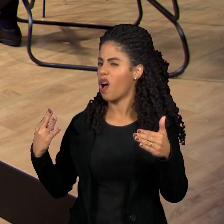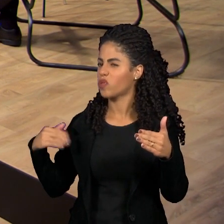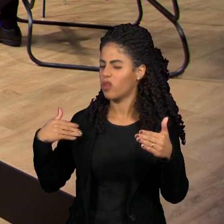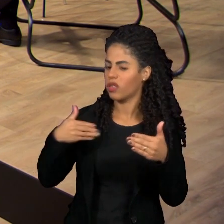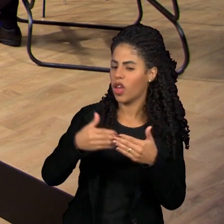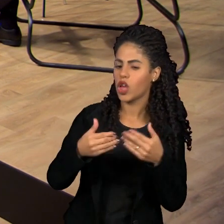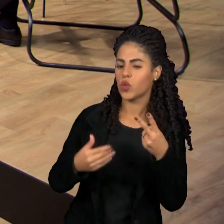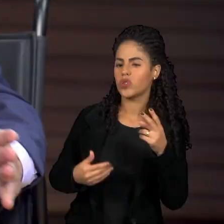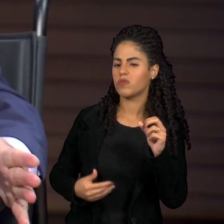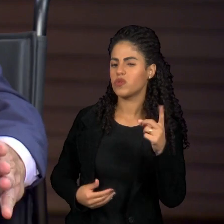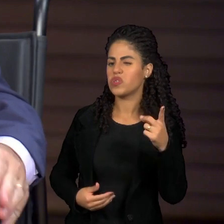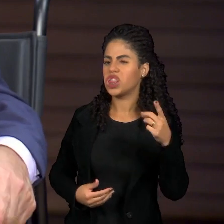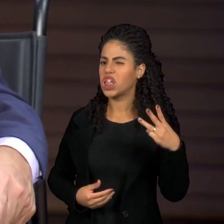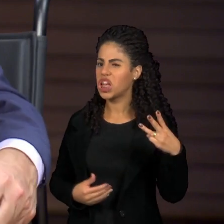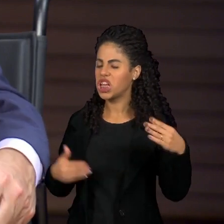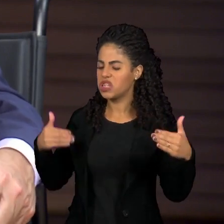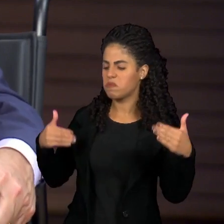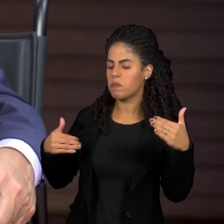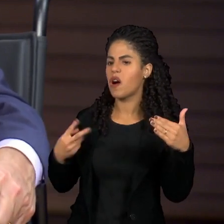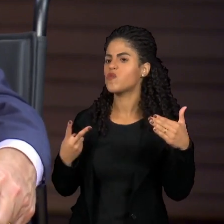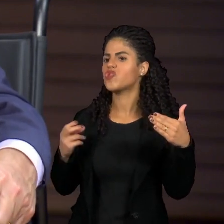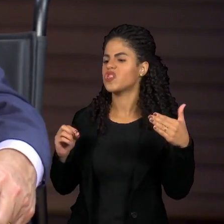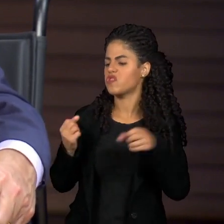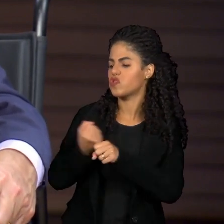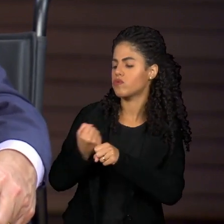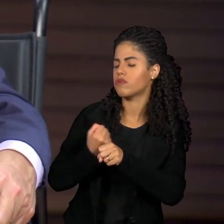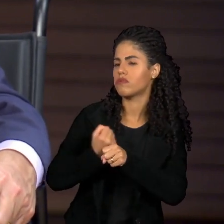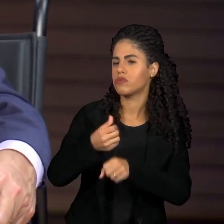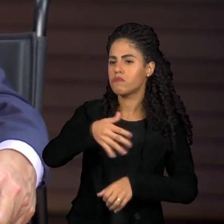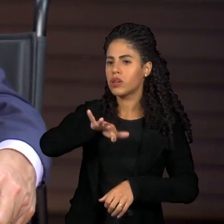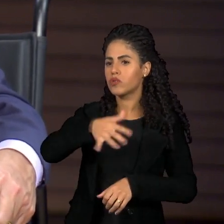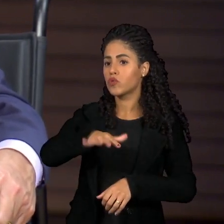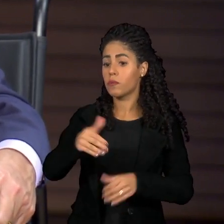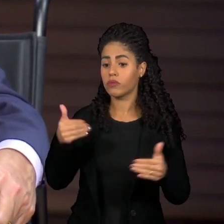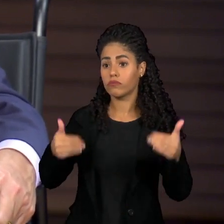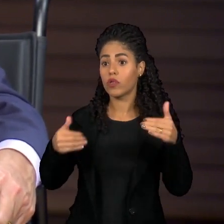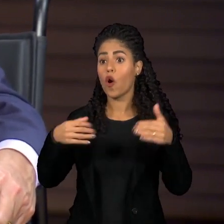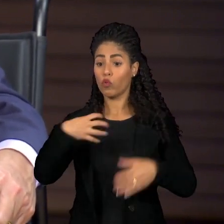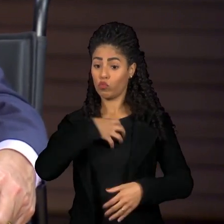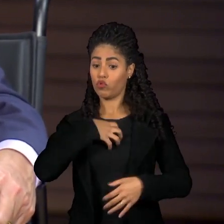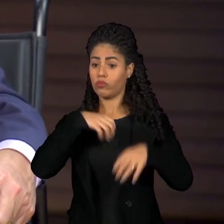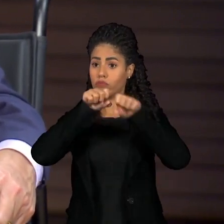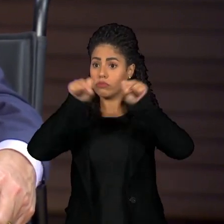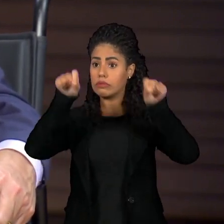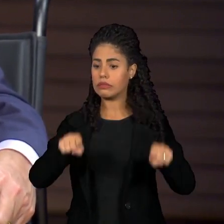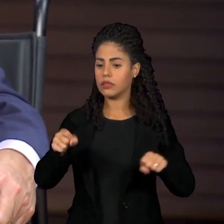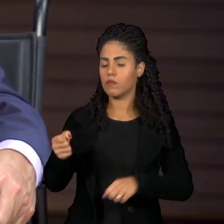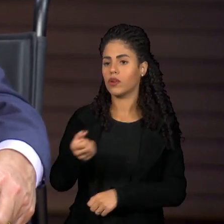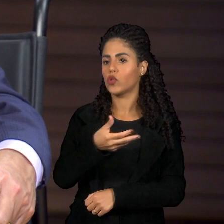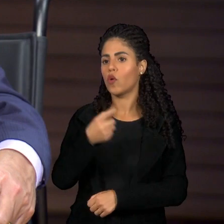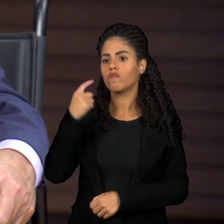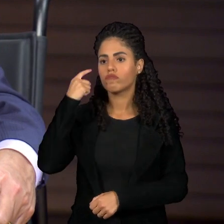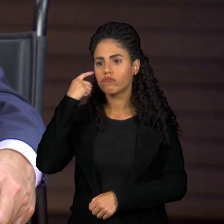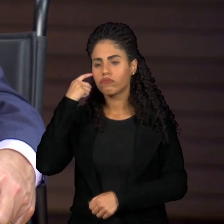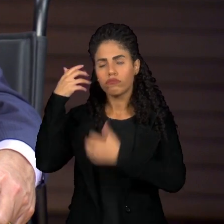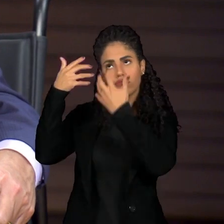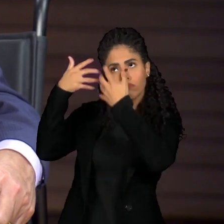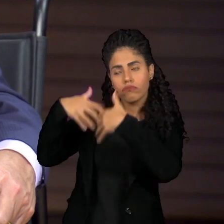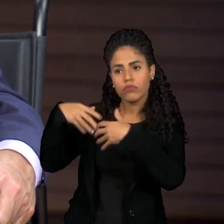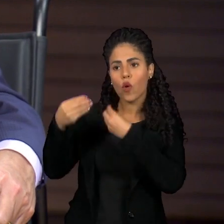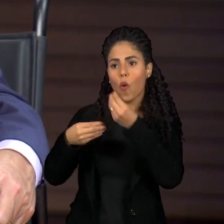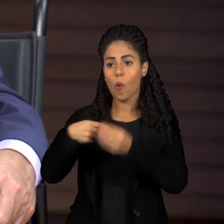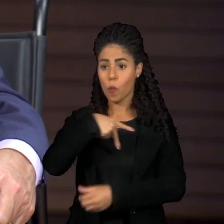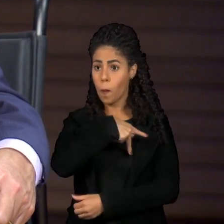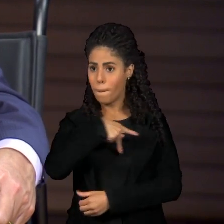14, né, digamos uns 20 anos aí de estabilidade nesse sistema, nessa cabeça que nós estamos falando, o presidente